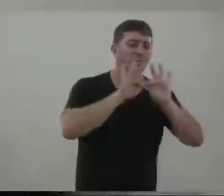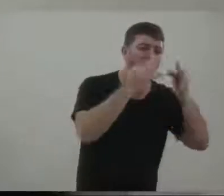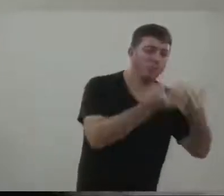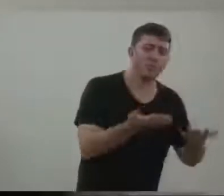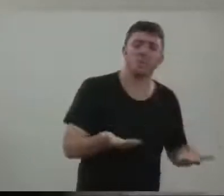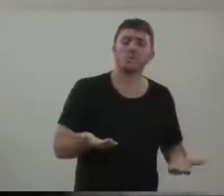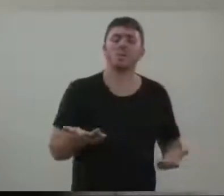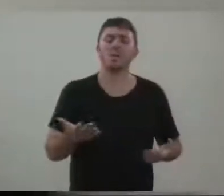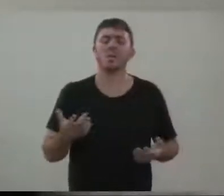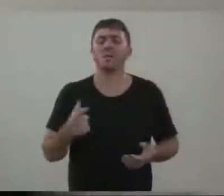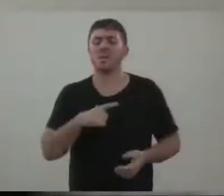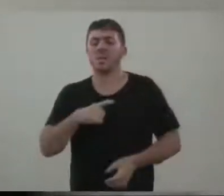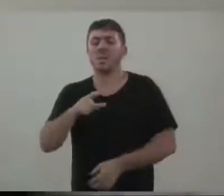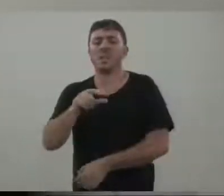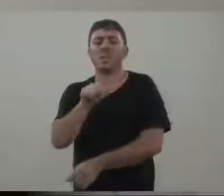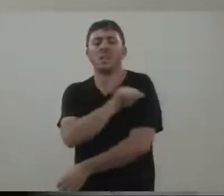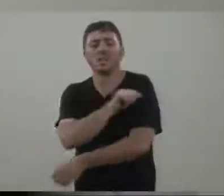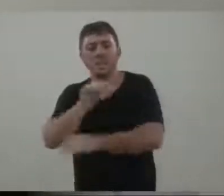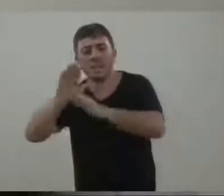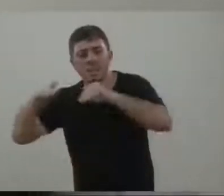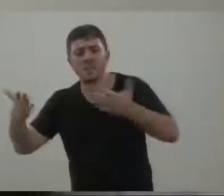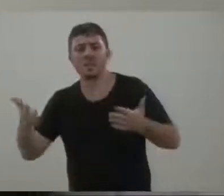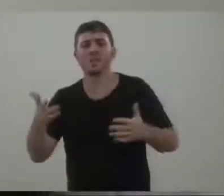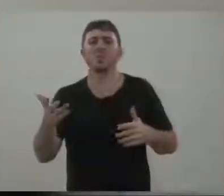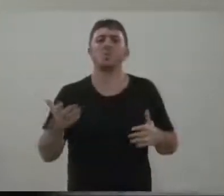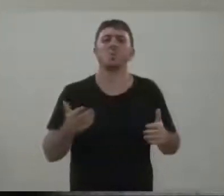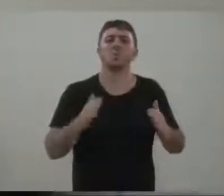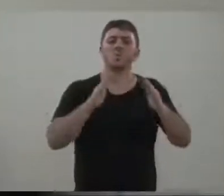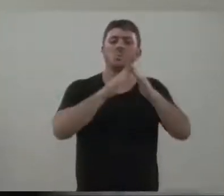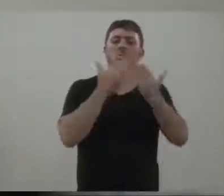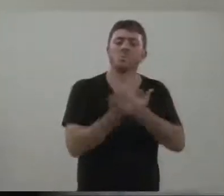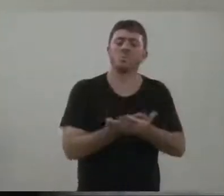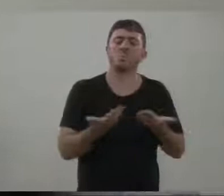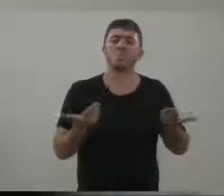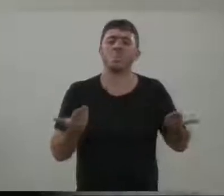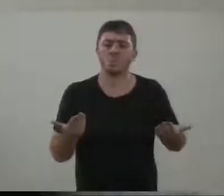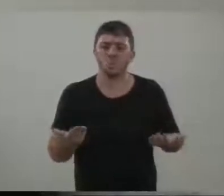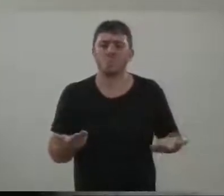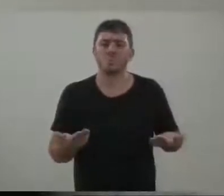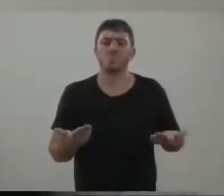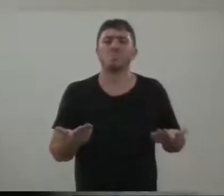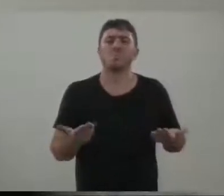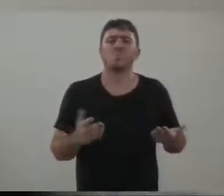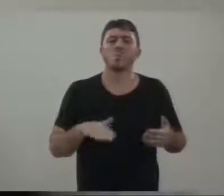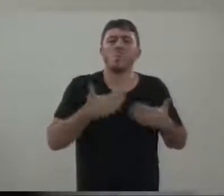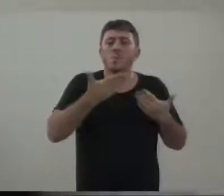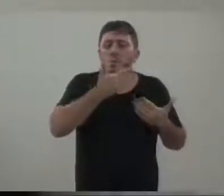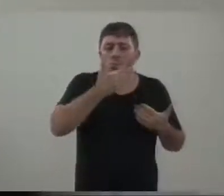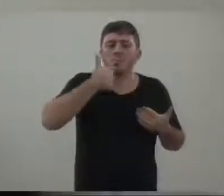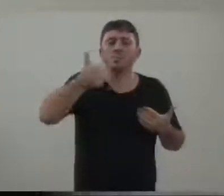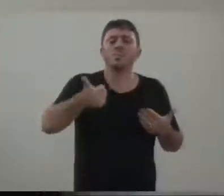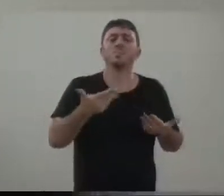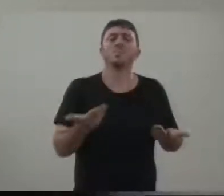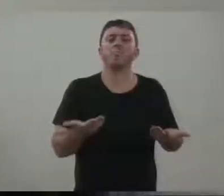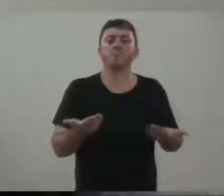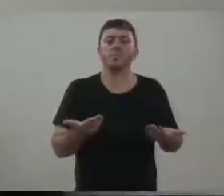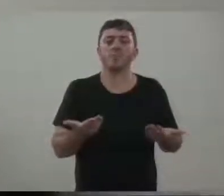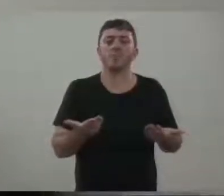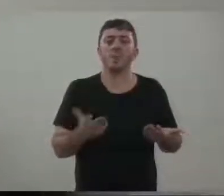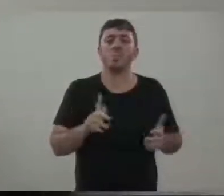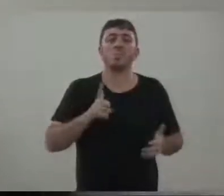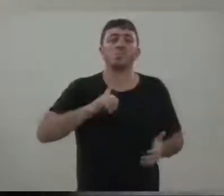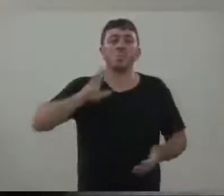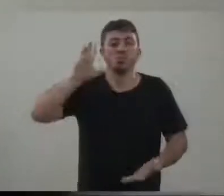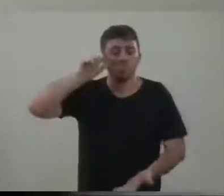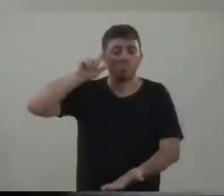com concepções das pessoas, né, sobre aquilo que cada um acredita para o seu filho, para sua filha, não pode ser decidido de